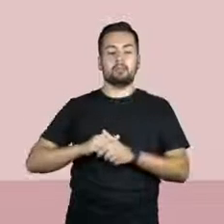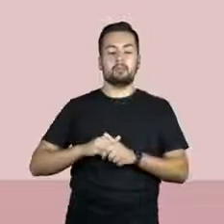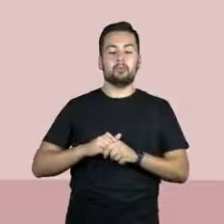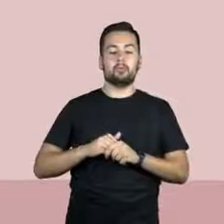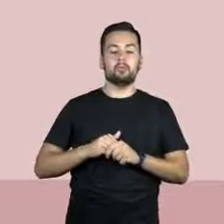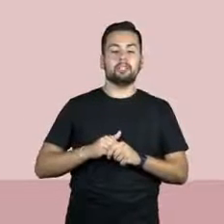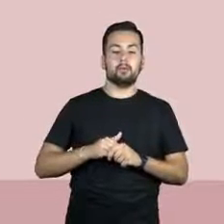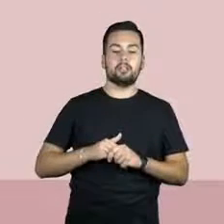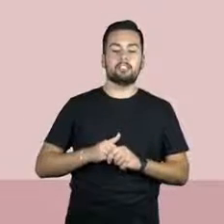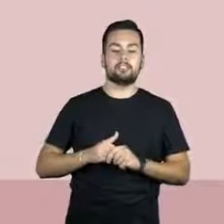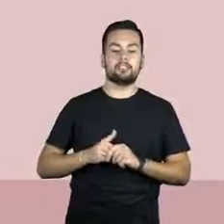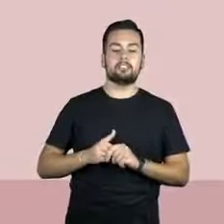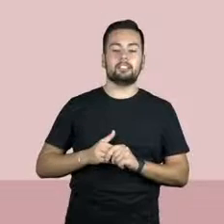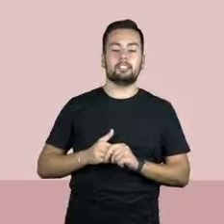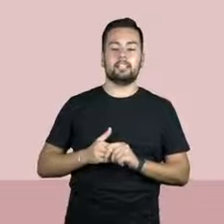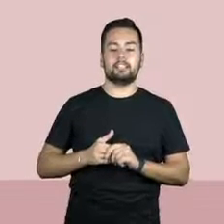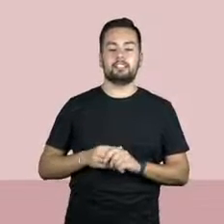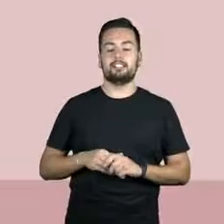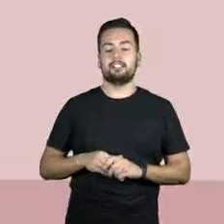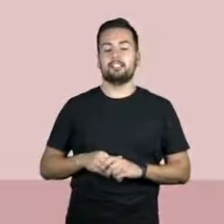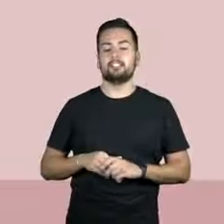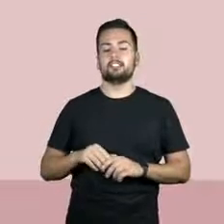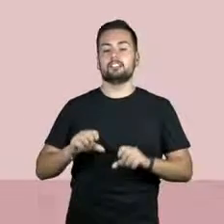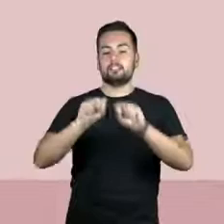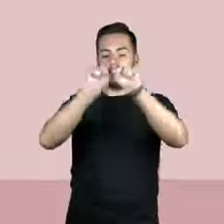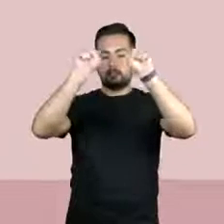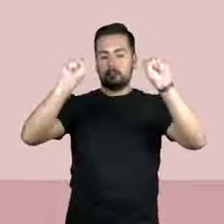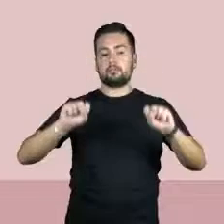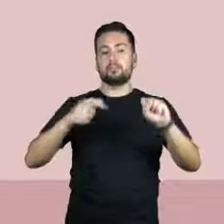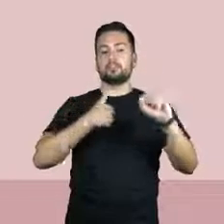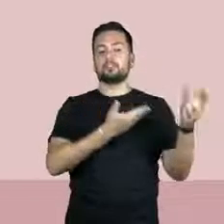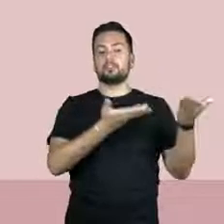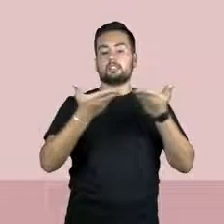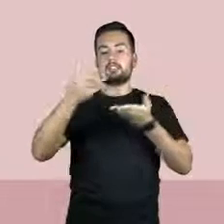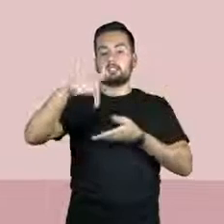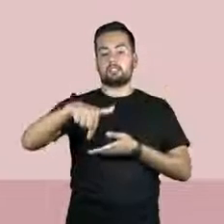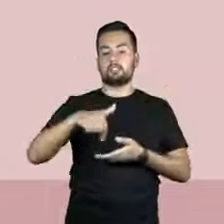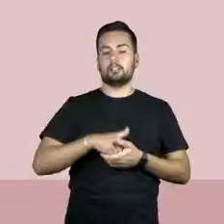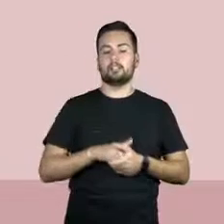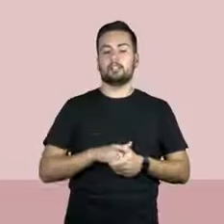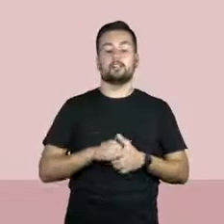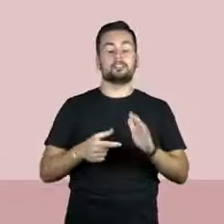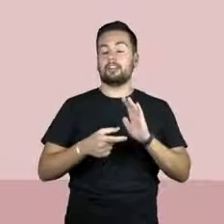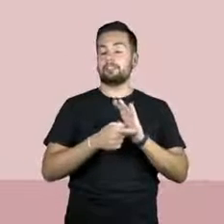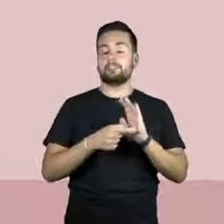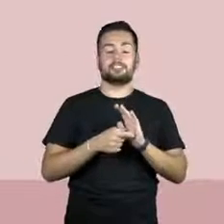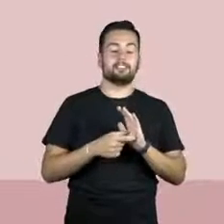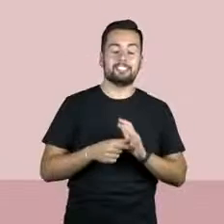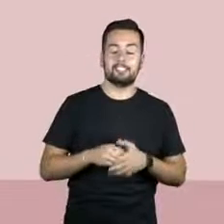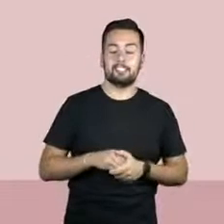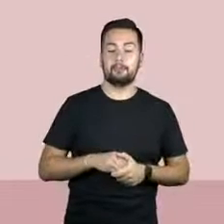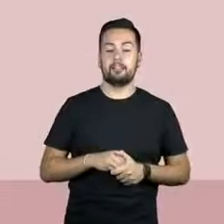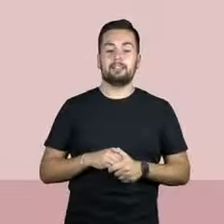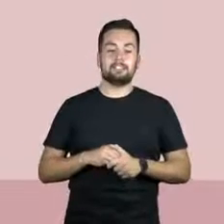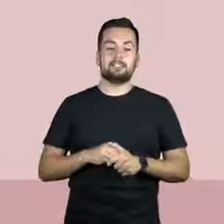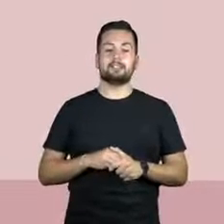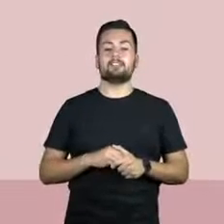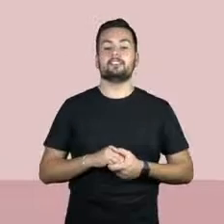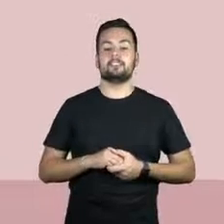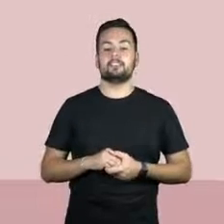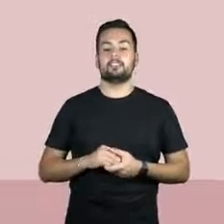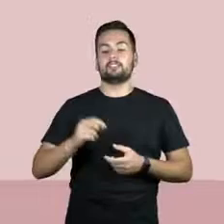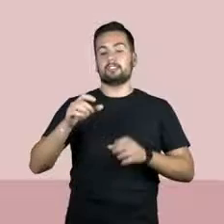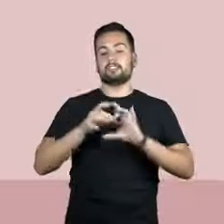Né? A Soluções CAD é a empresa que distribui o software Geol5, que eu vou trazer aqui, e eles me disponibilizaram a licença de uso, tá? Para eu trazer